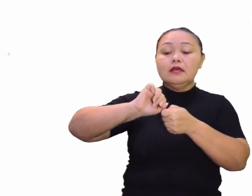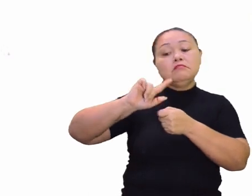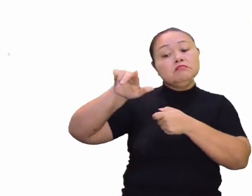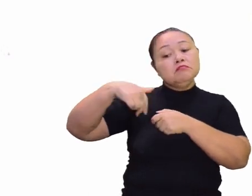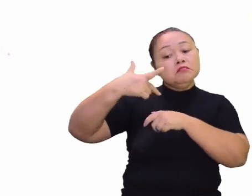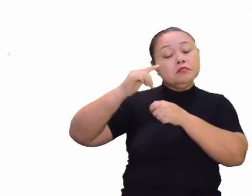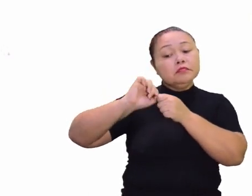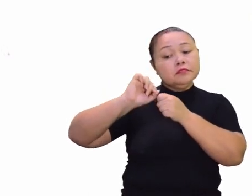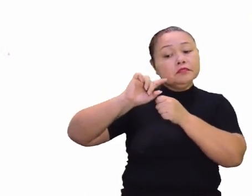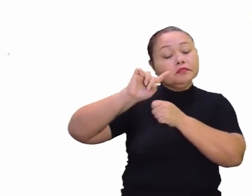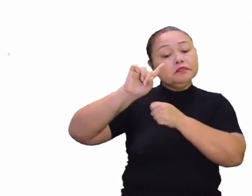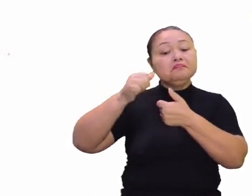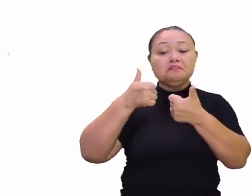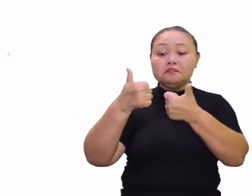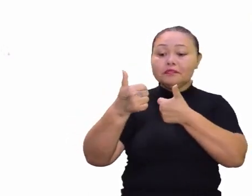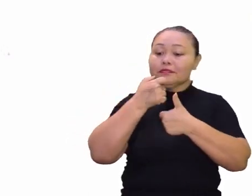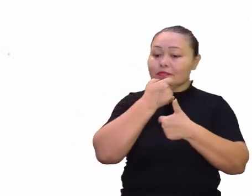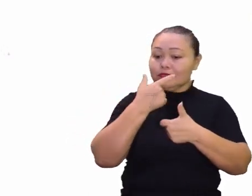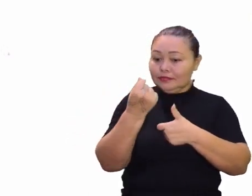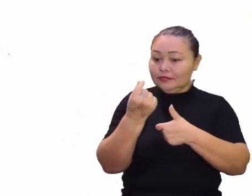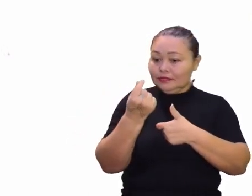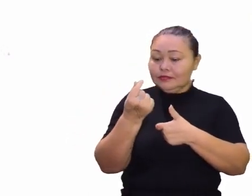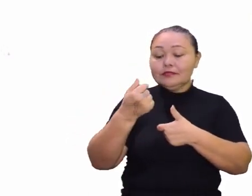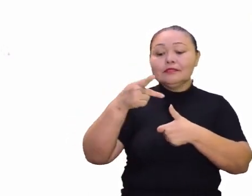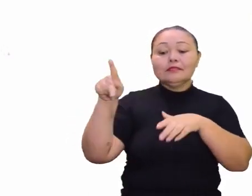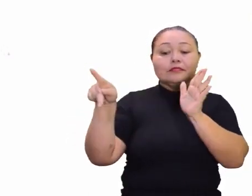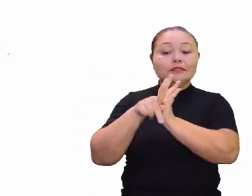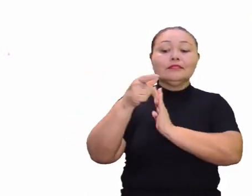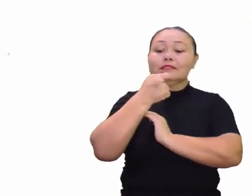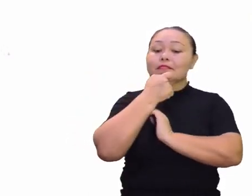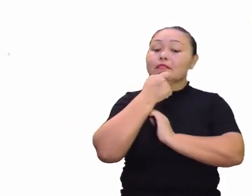acordo, o Brasil né? falou, beleza. E mais